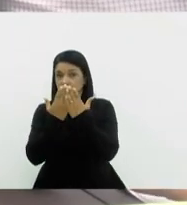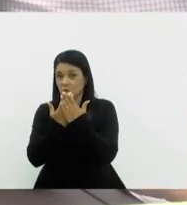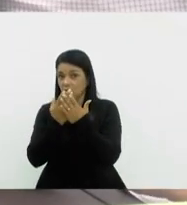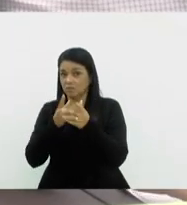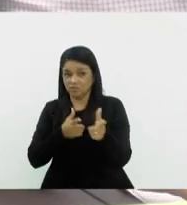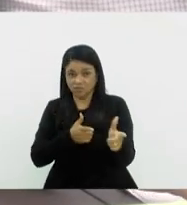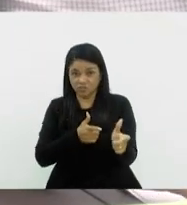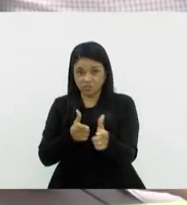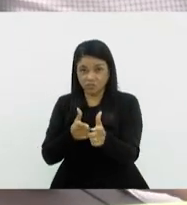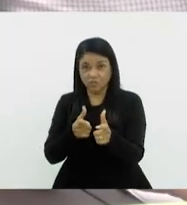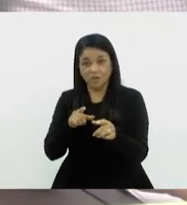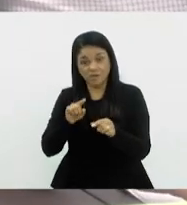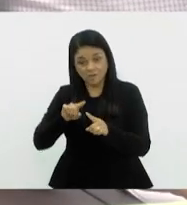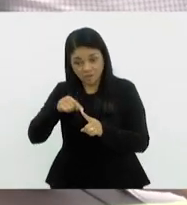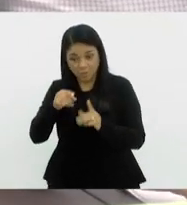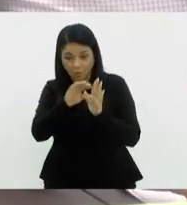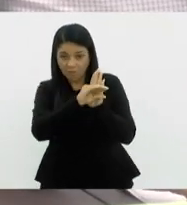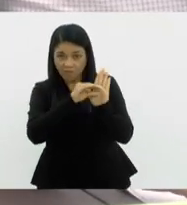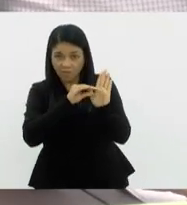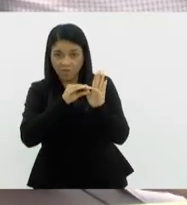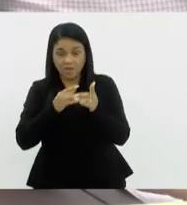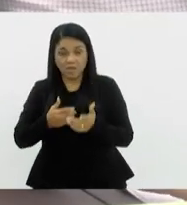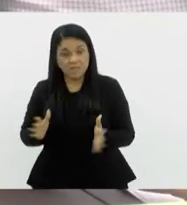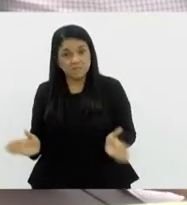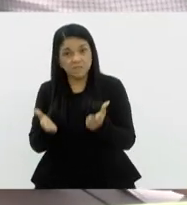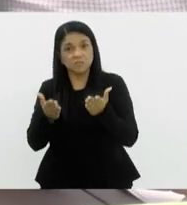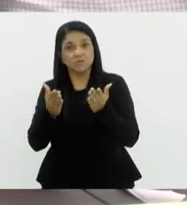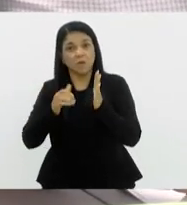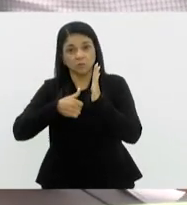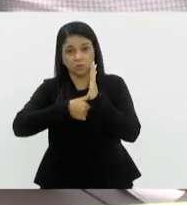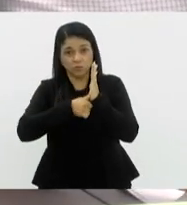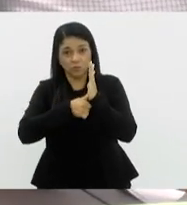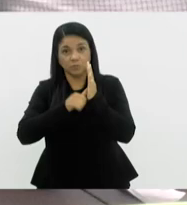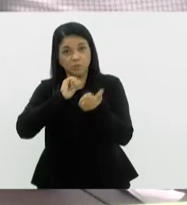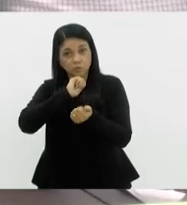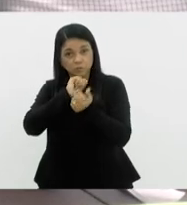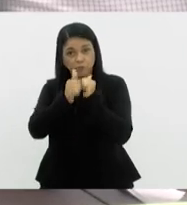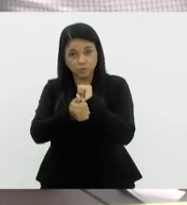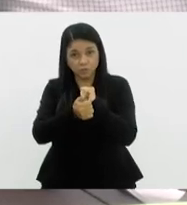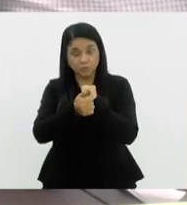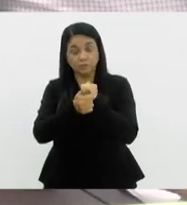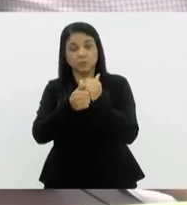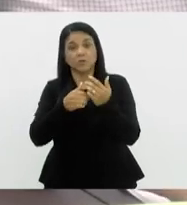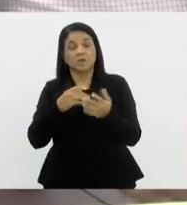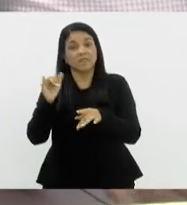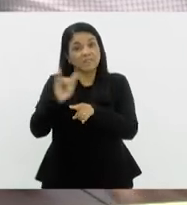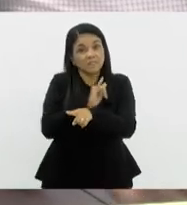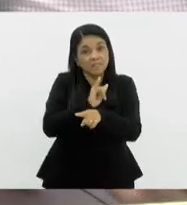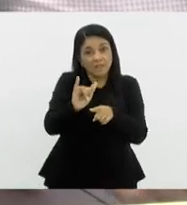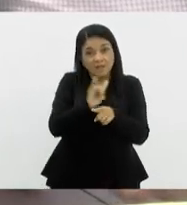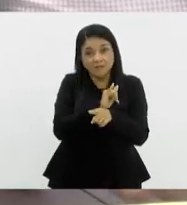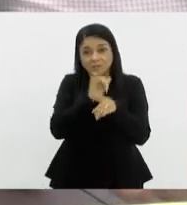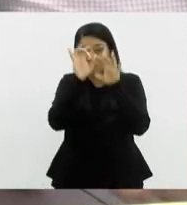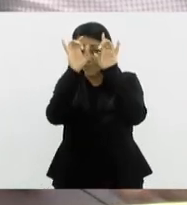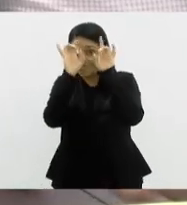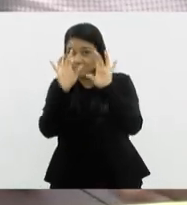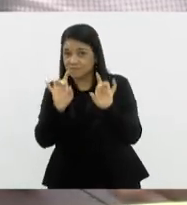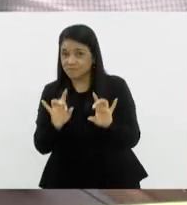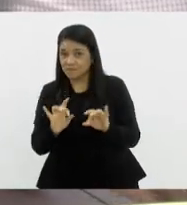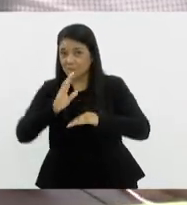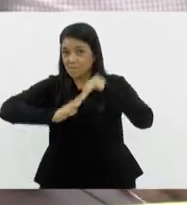põe incentivar o tiro esportivo, vírgula, de defesa, vírgula, tático e ou